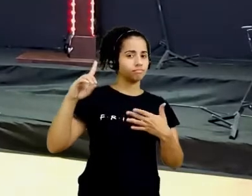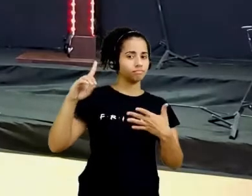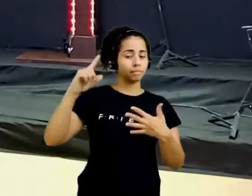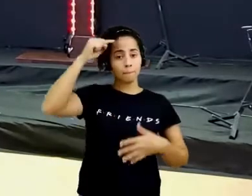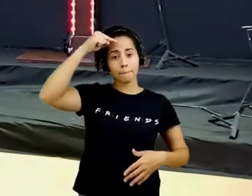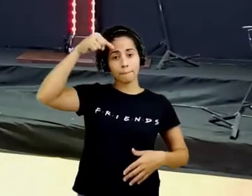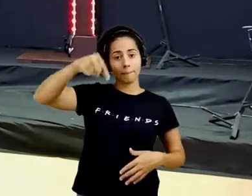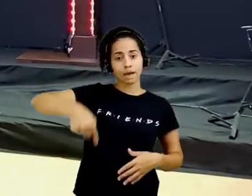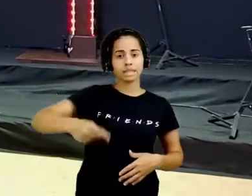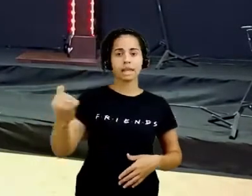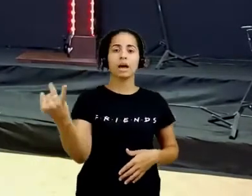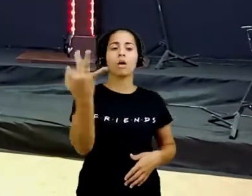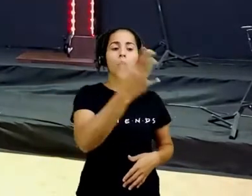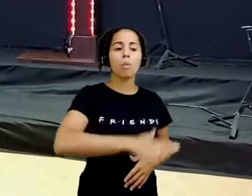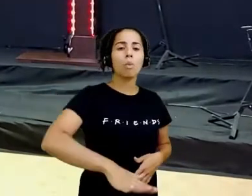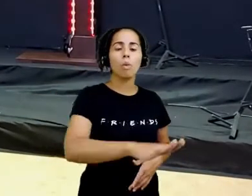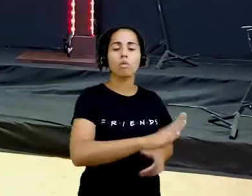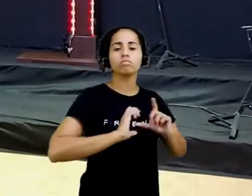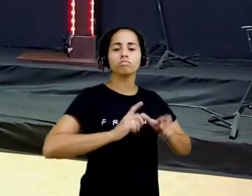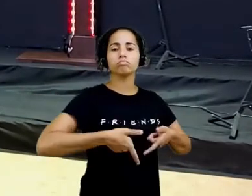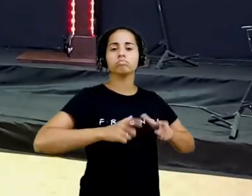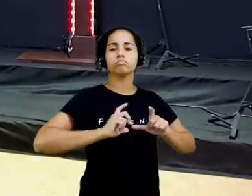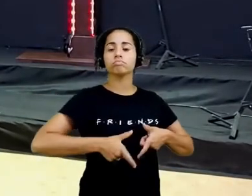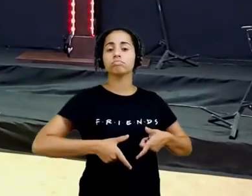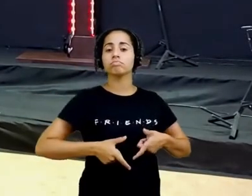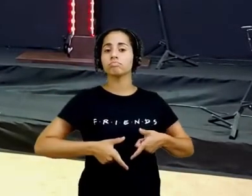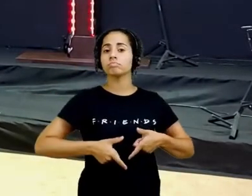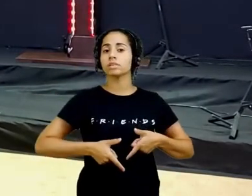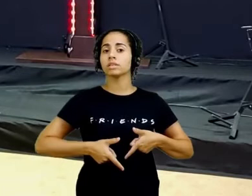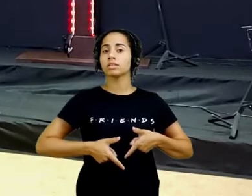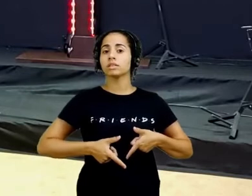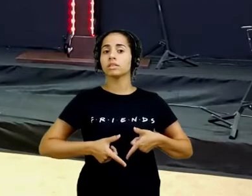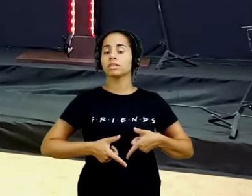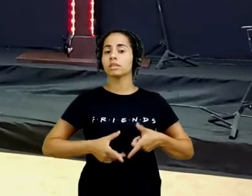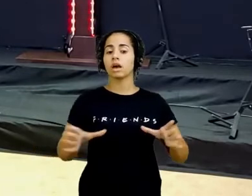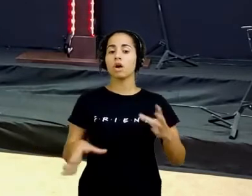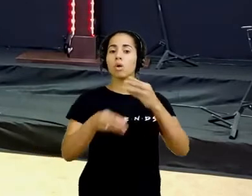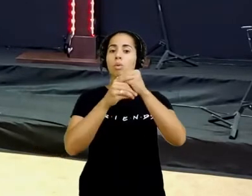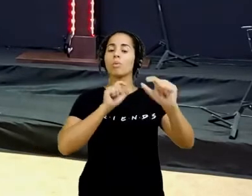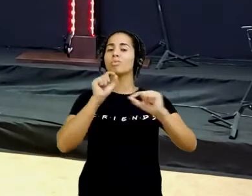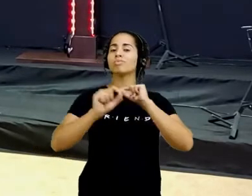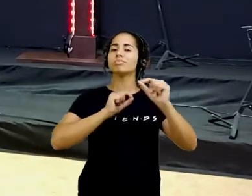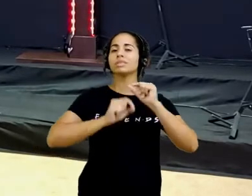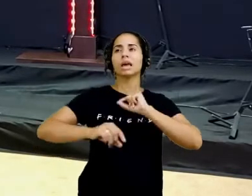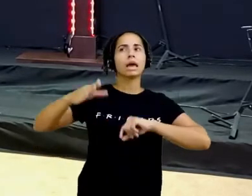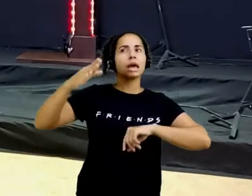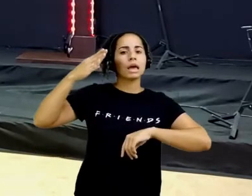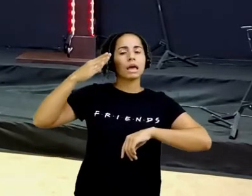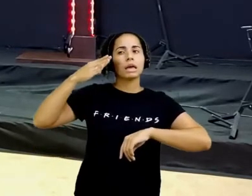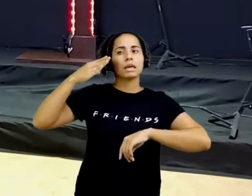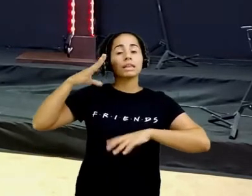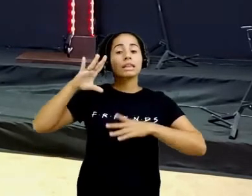a conclusão no final de tudo é que a consciência de Davi acusa-o de